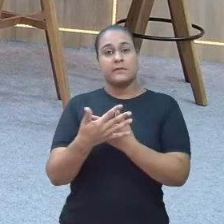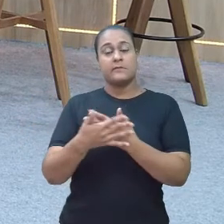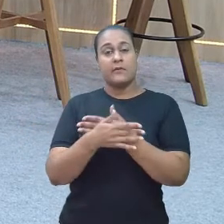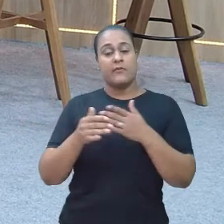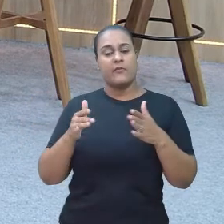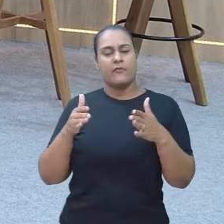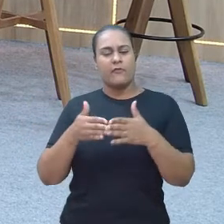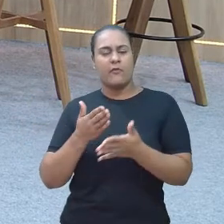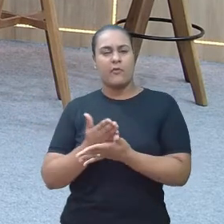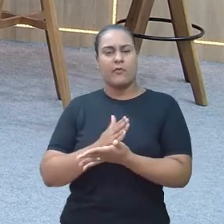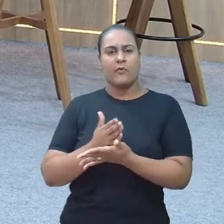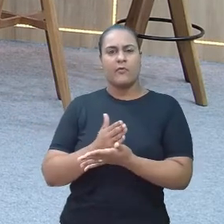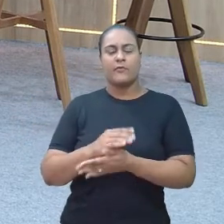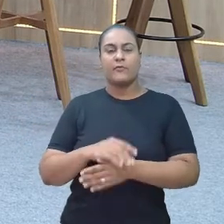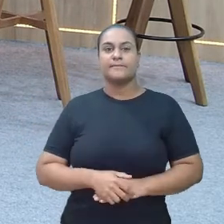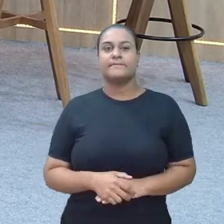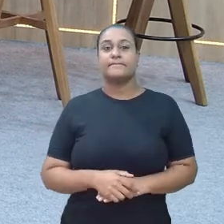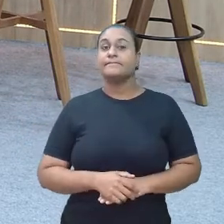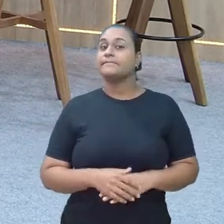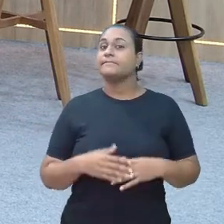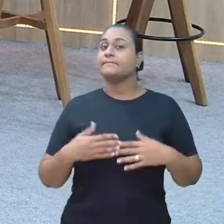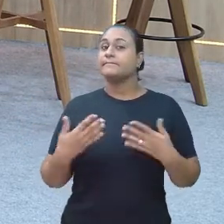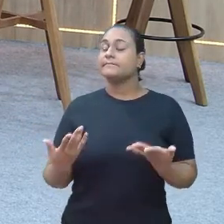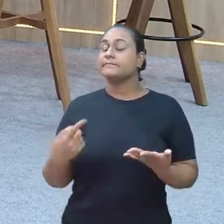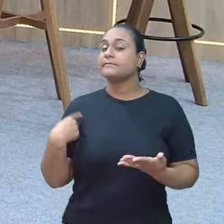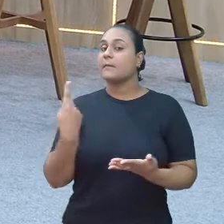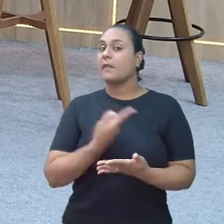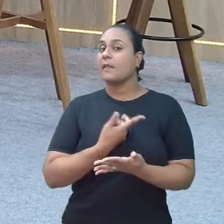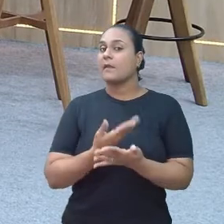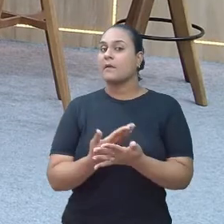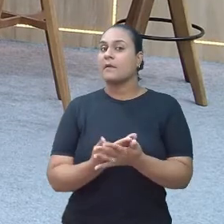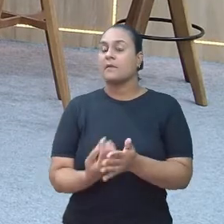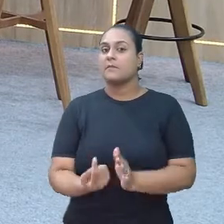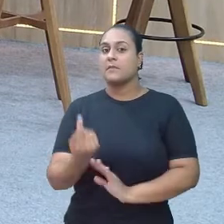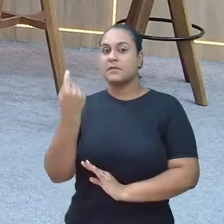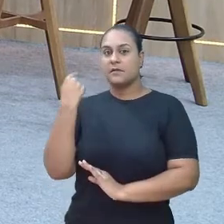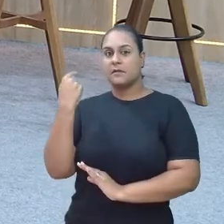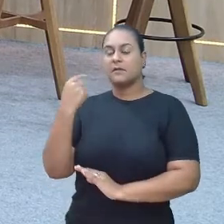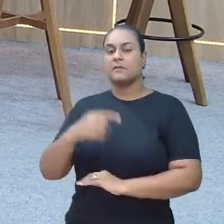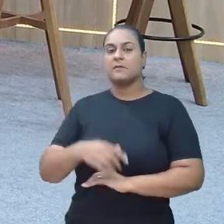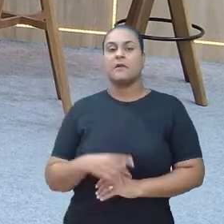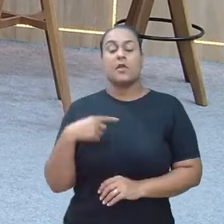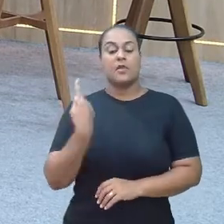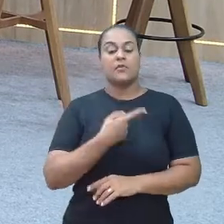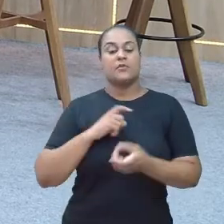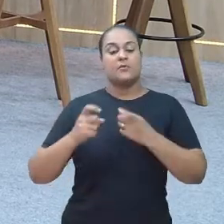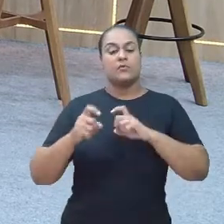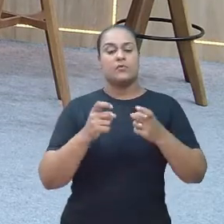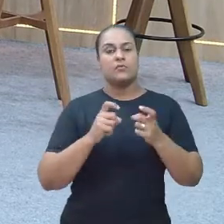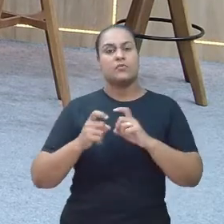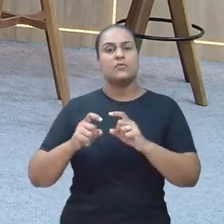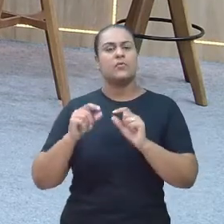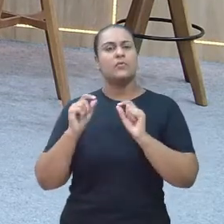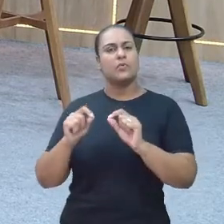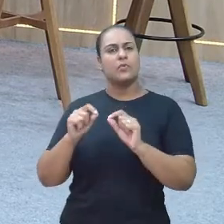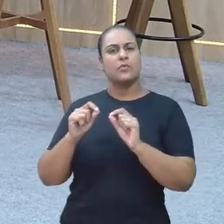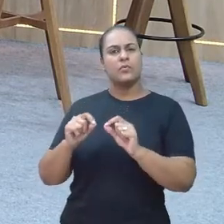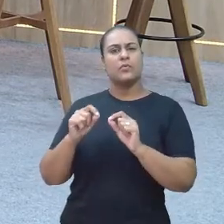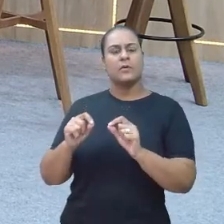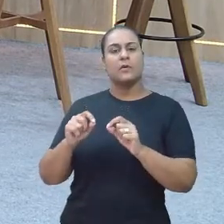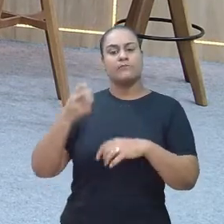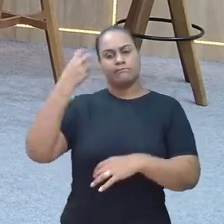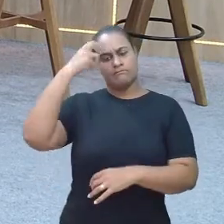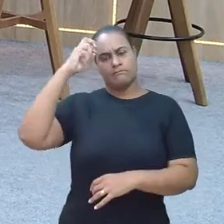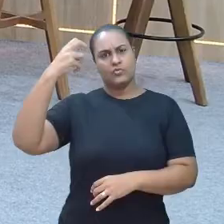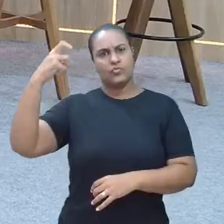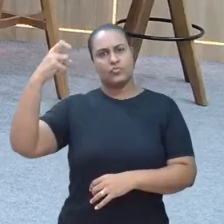menos em alguns. Então é isso, gente. Na nossa aula passada, nós discutimos um pouco mais sobre o que seria